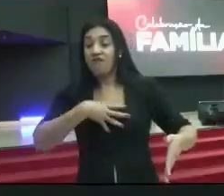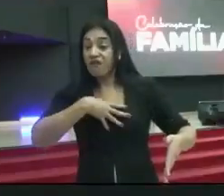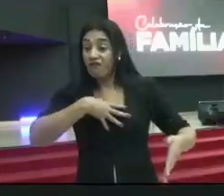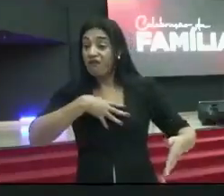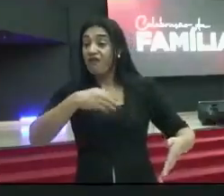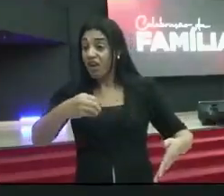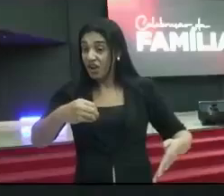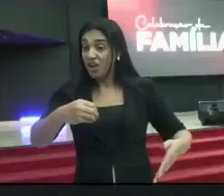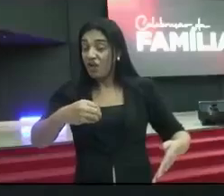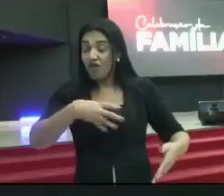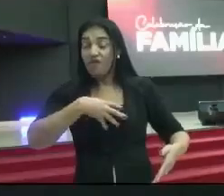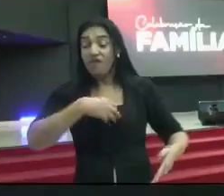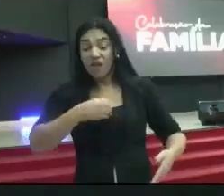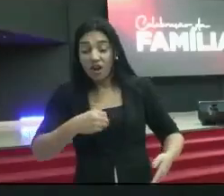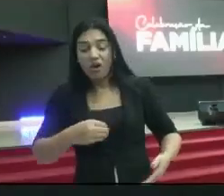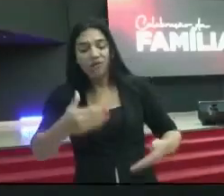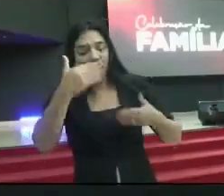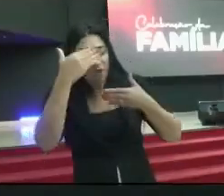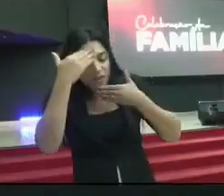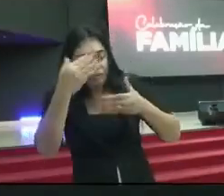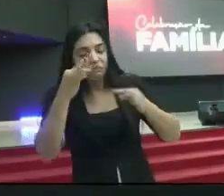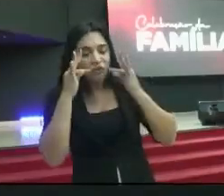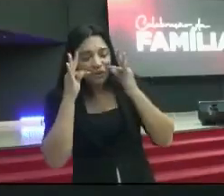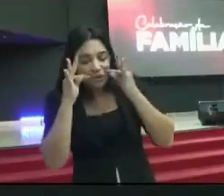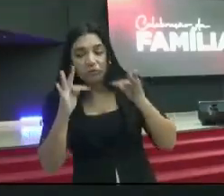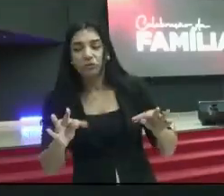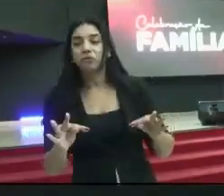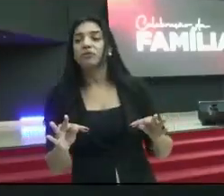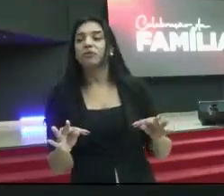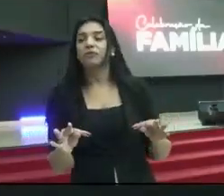filho após filhos vinham e davam testemunho.